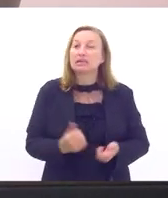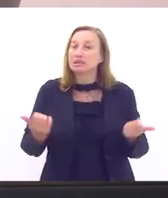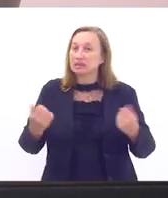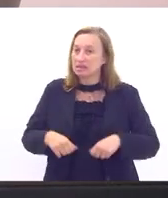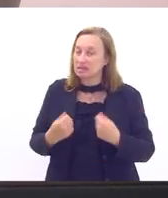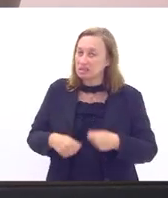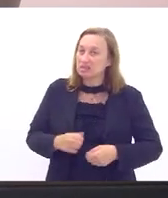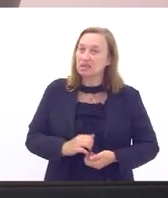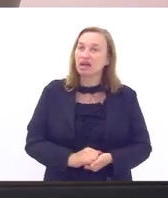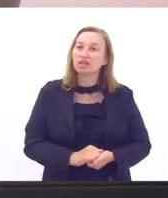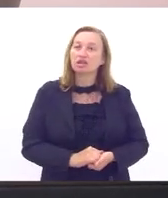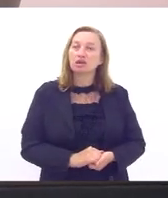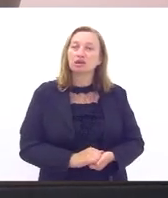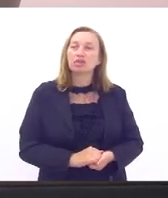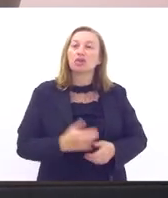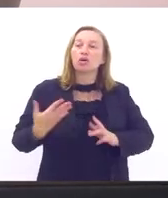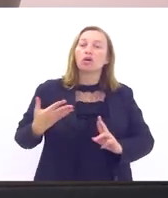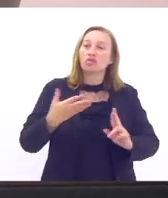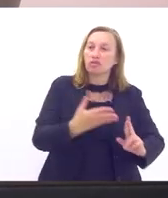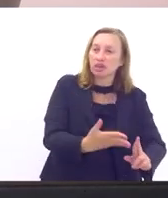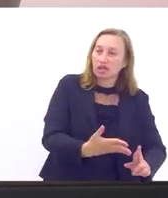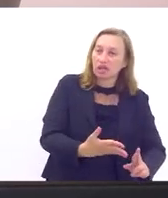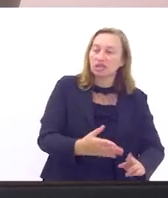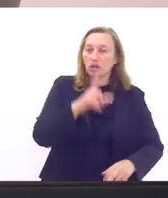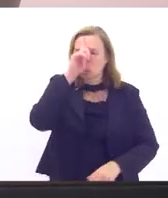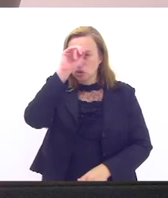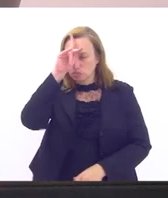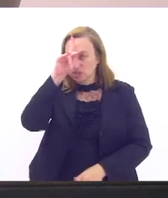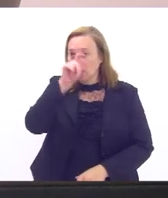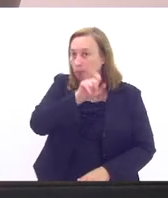de sua efetiva atuação como referência secundária,